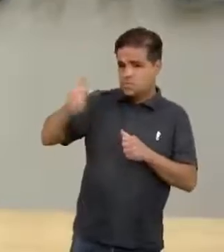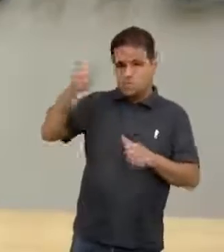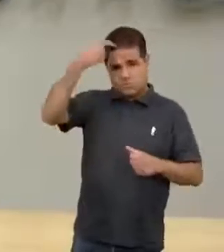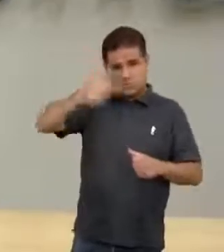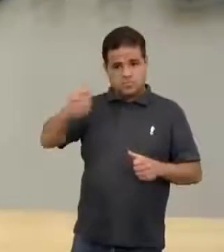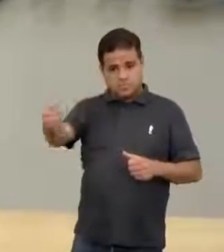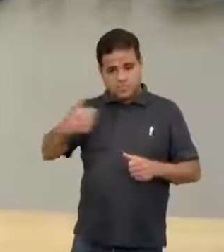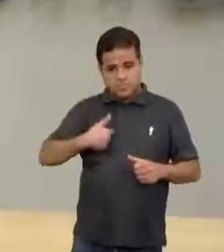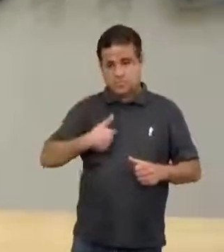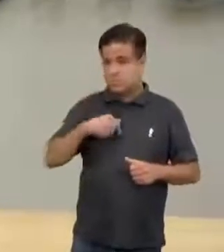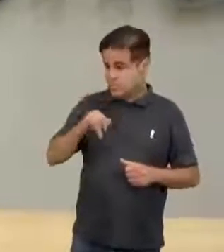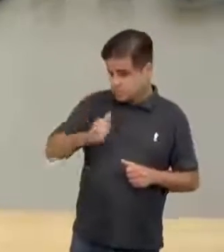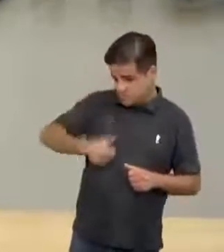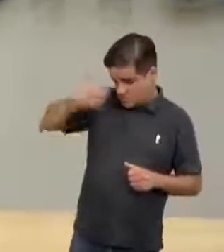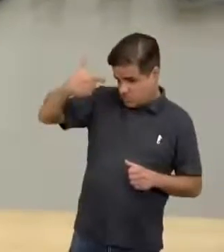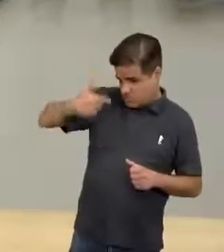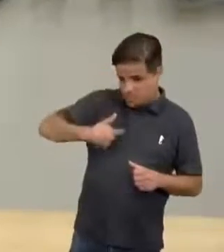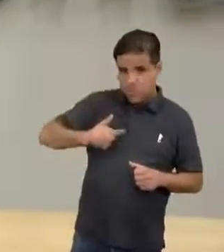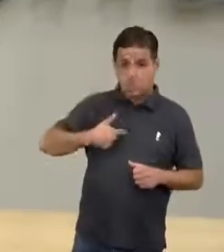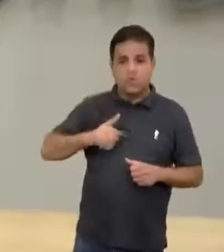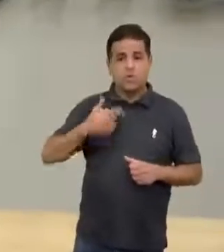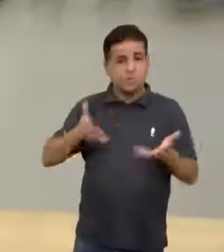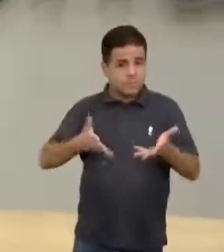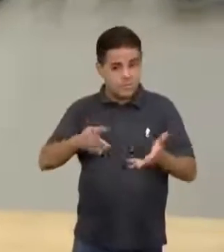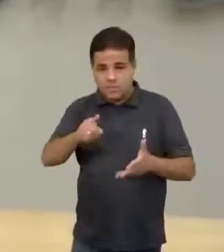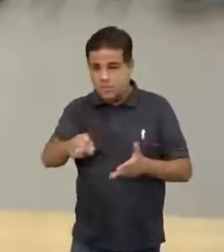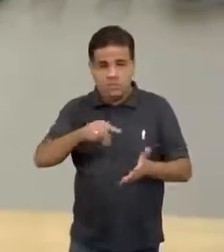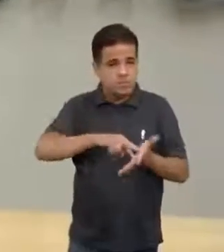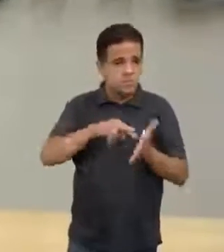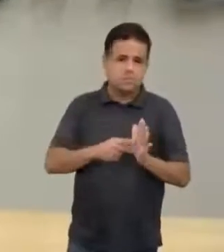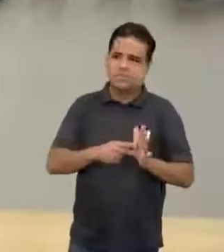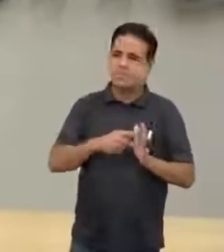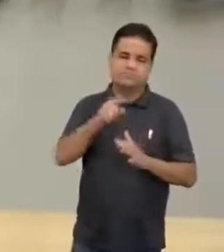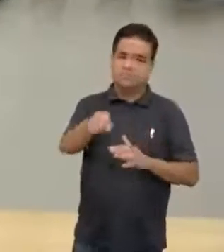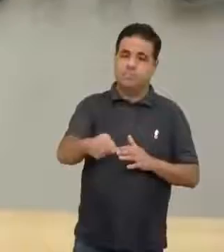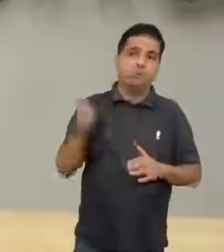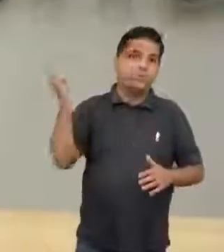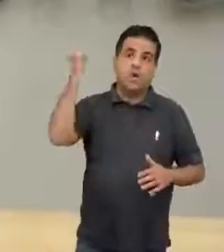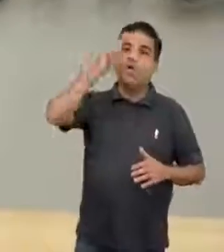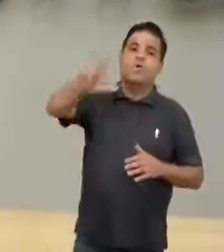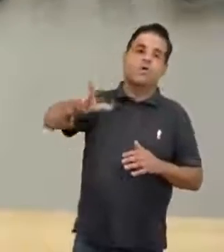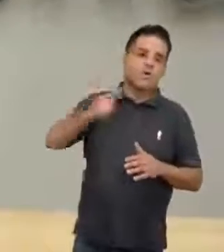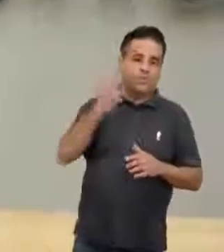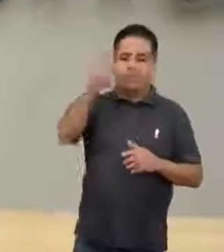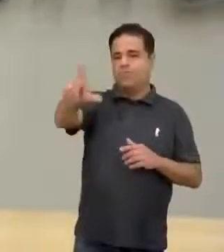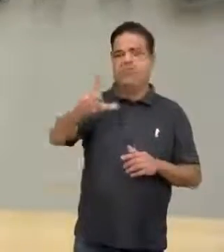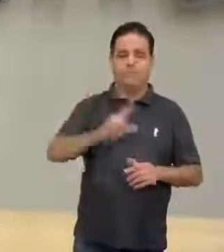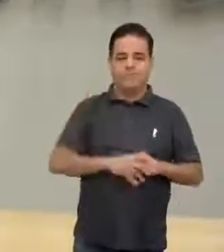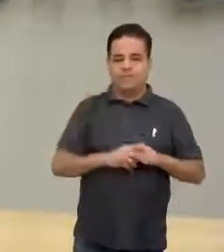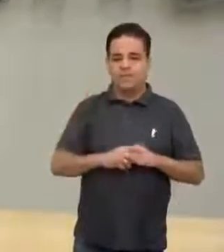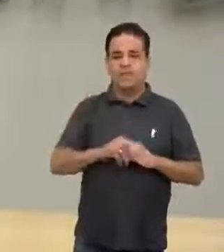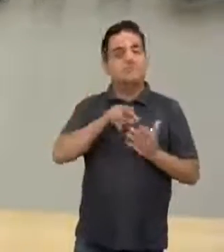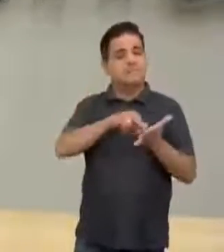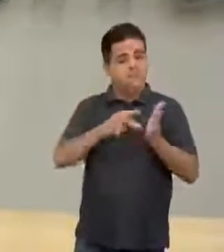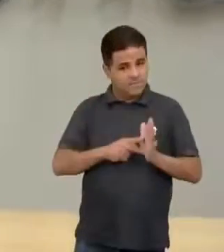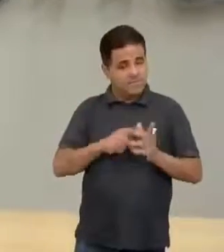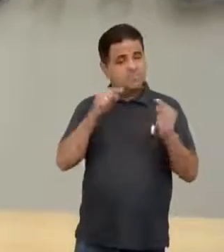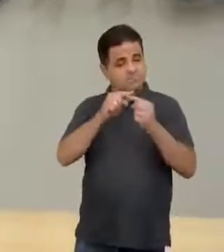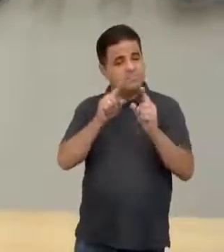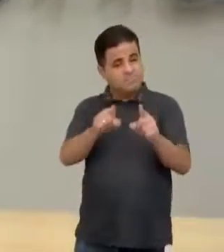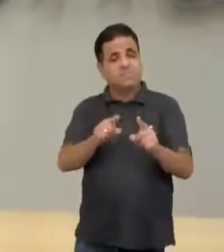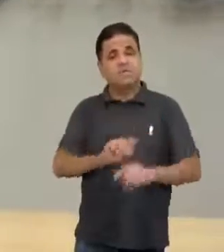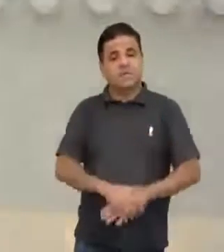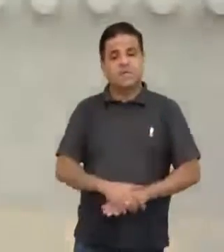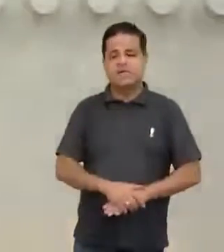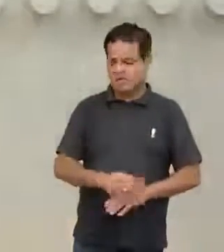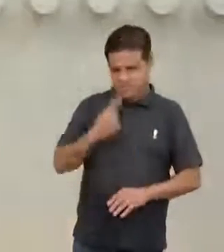e não que o outro. E se você ser melhor que você mesmo naquele momento não significa necessariamente você ganhar do outro, faz significado para você. Viu como a